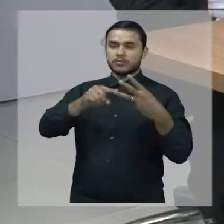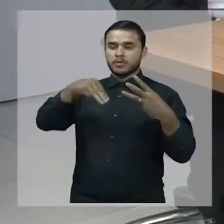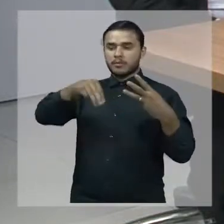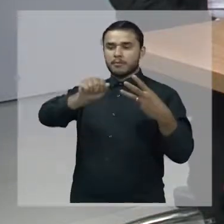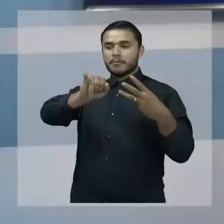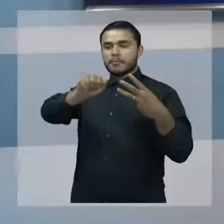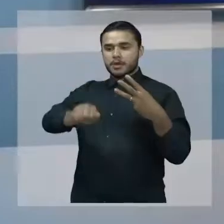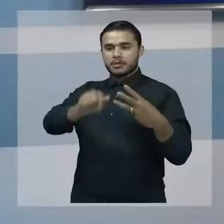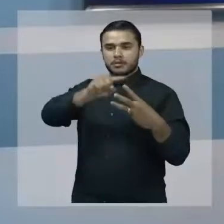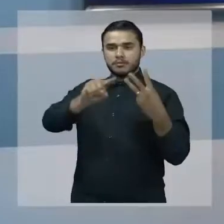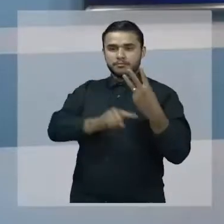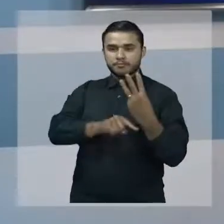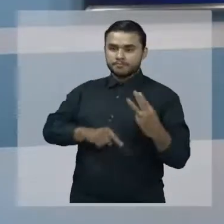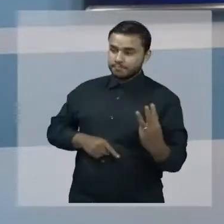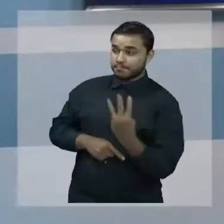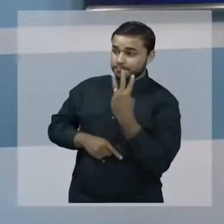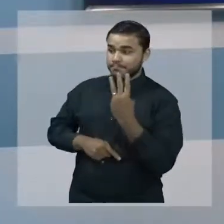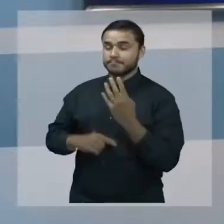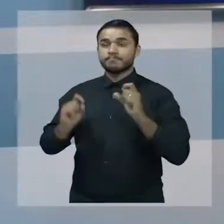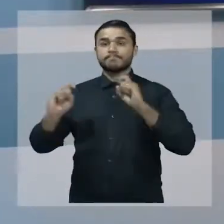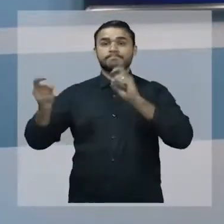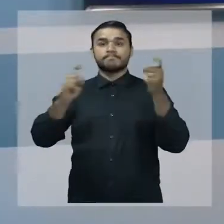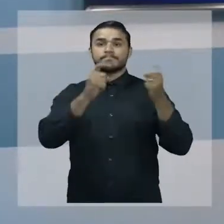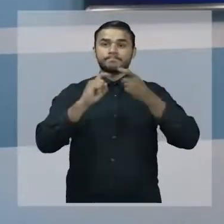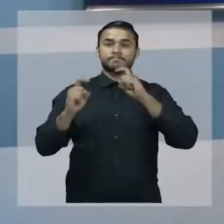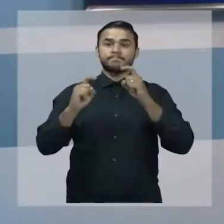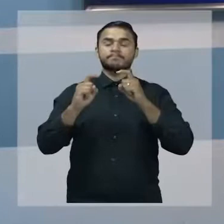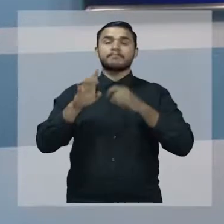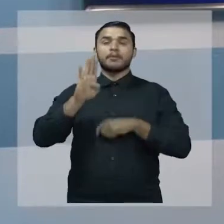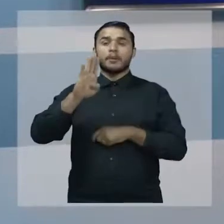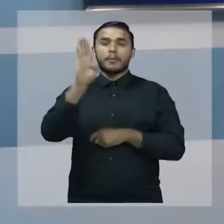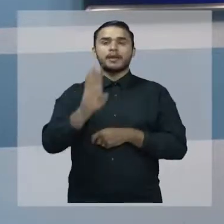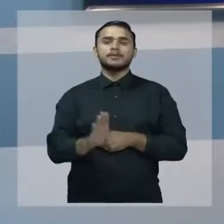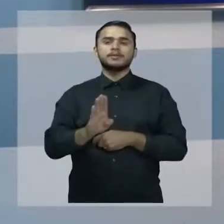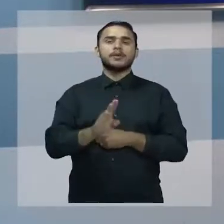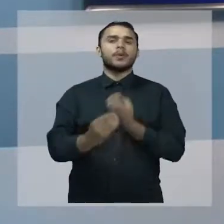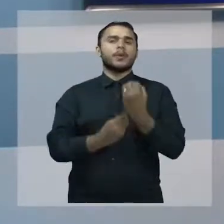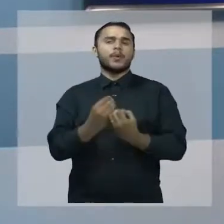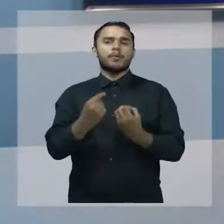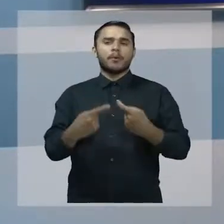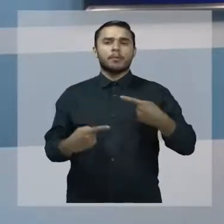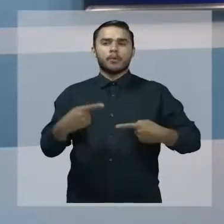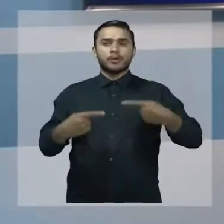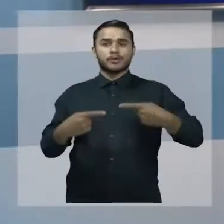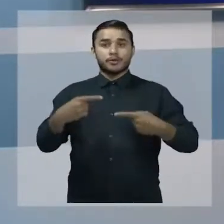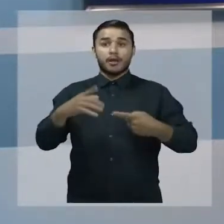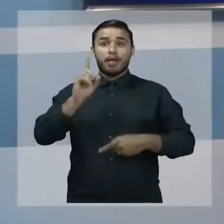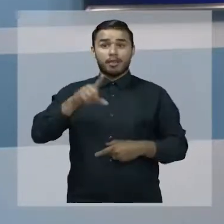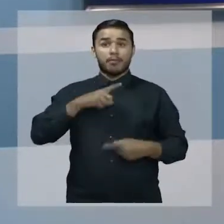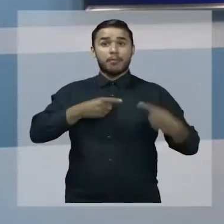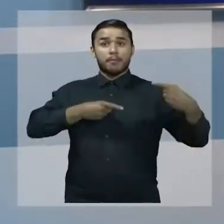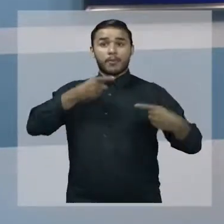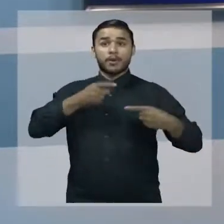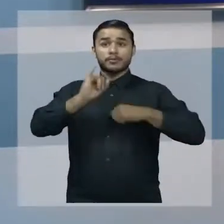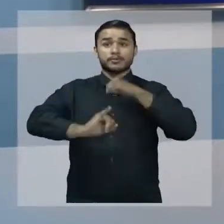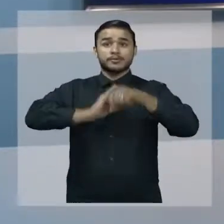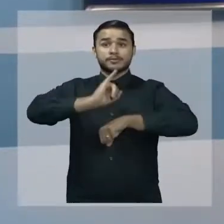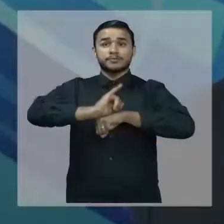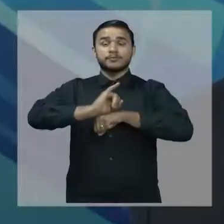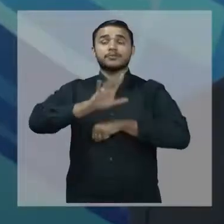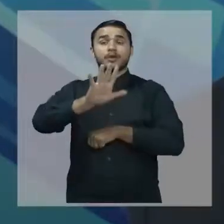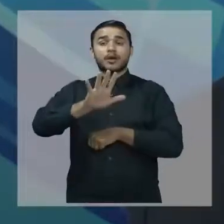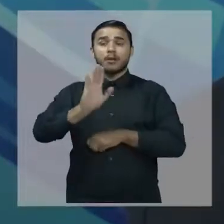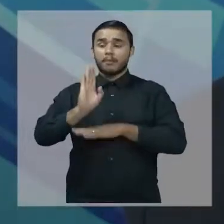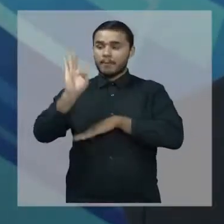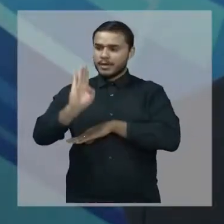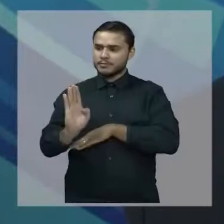Maia Pinto. Estamos discutindo o Brasil. Agora, no segundo bloco, um pouco de relações internacionais, a partir do resultado